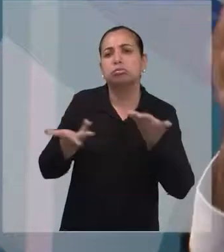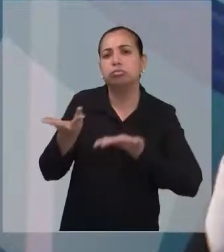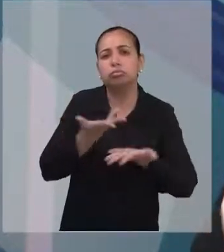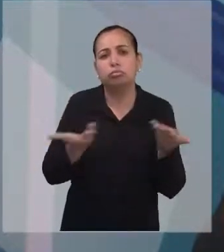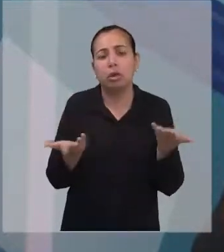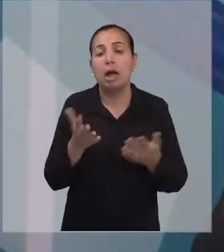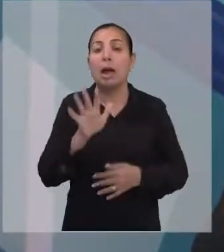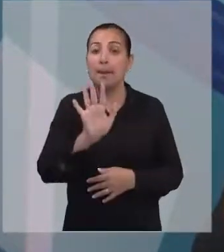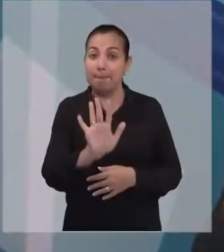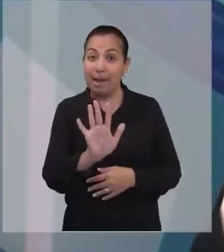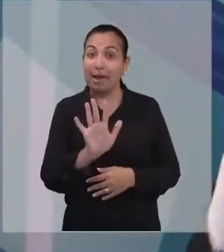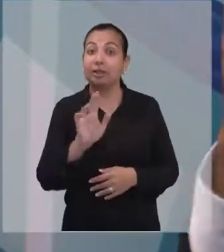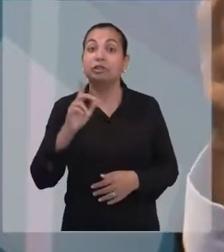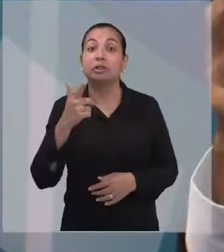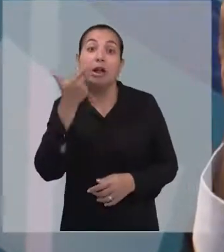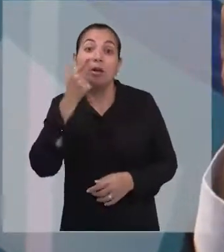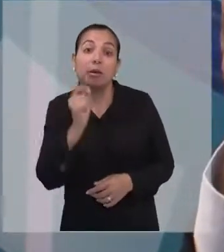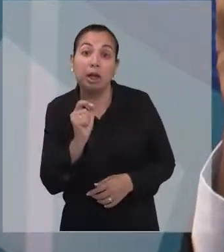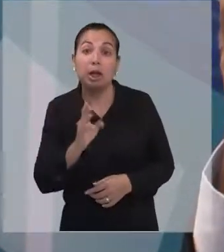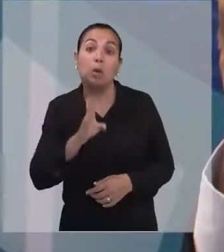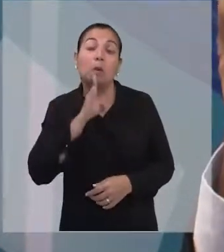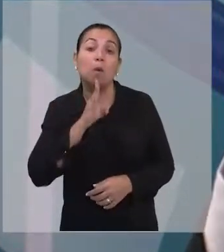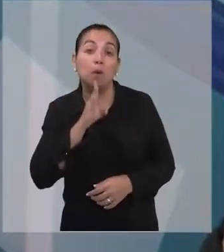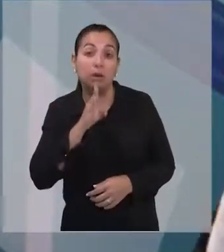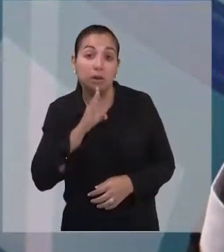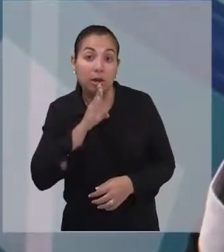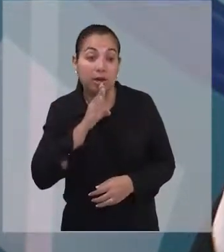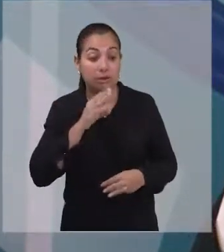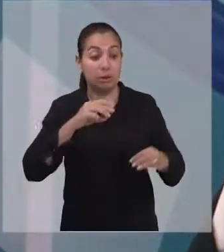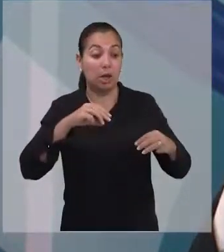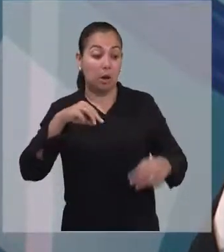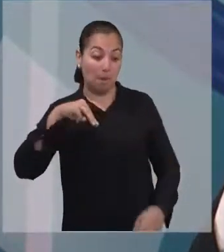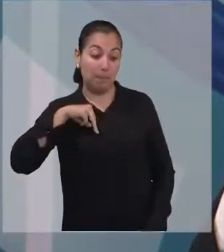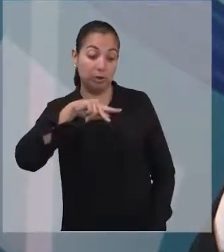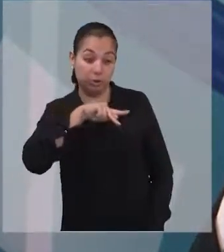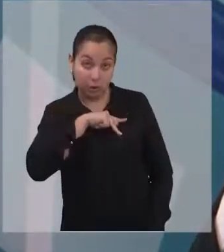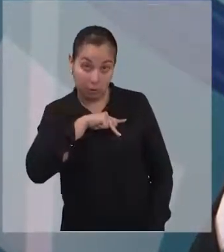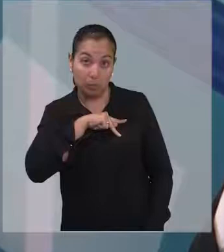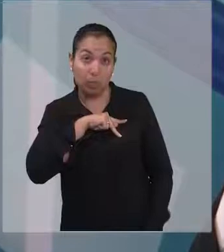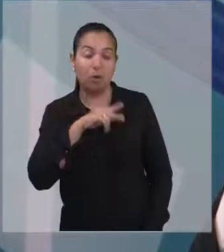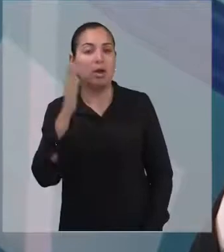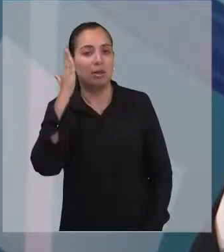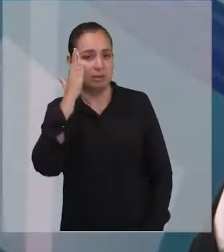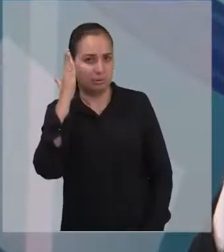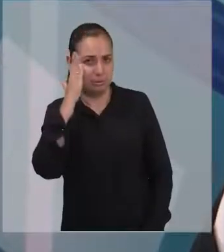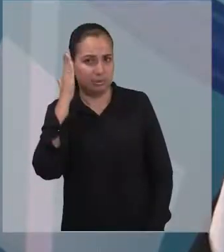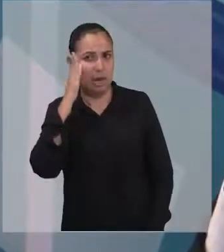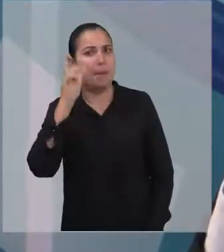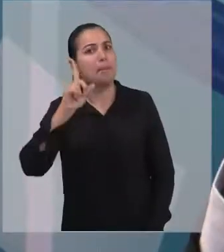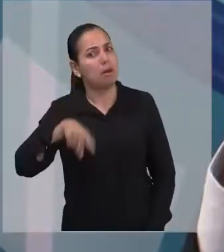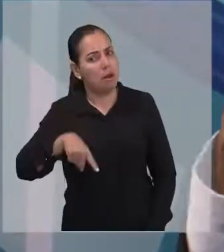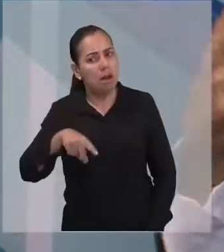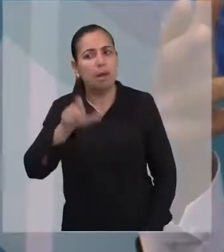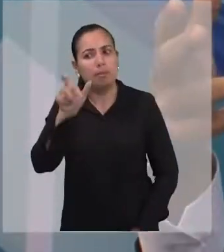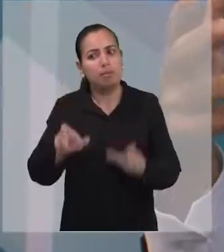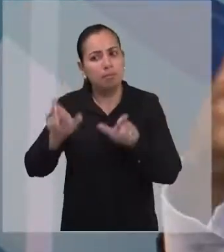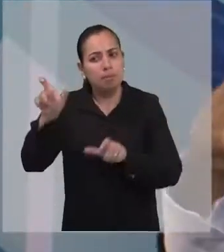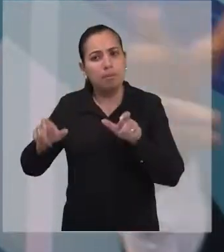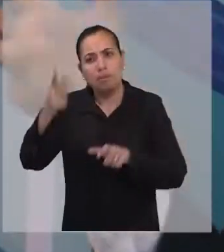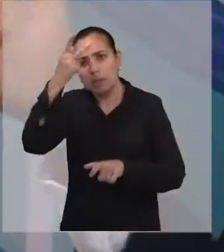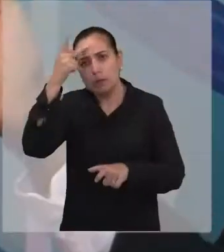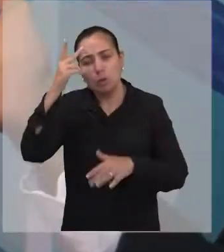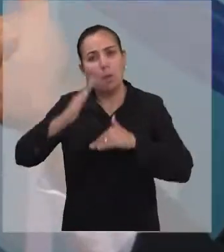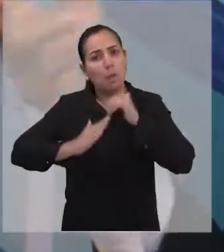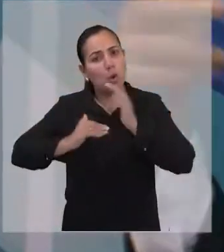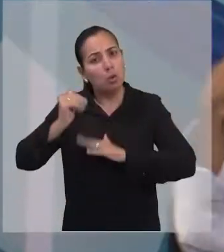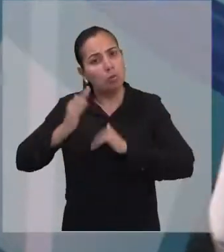conluio. Além disso, quem conhece os órgãos do Ministério Público sabe que são pessoas qualificadas.